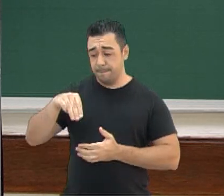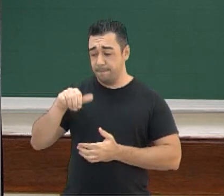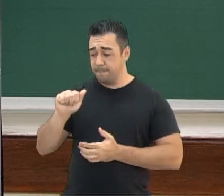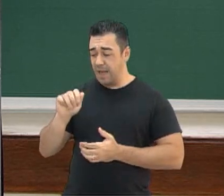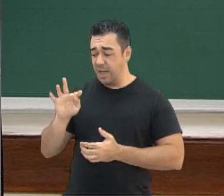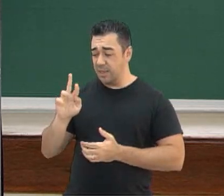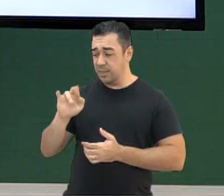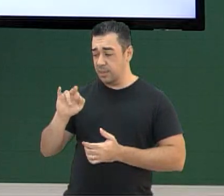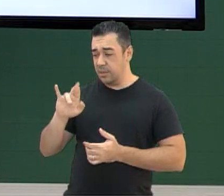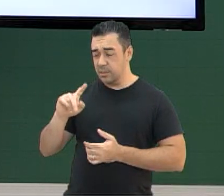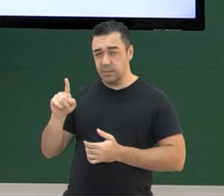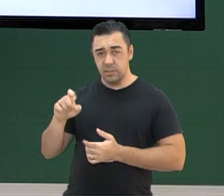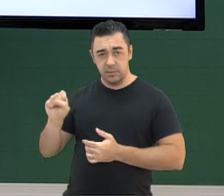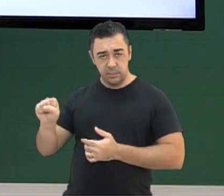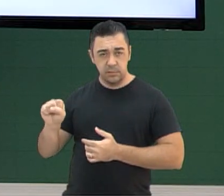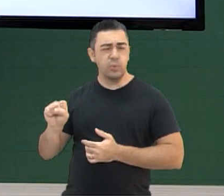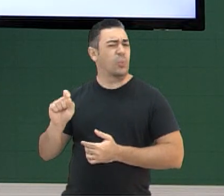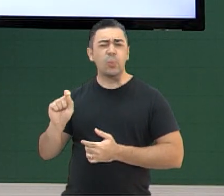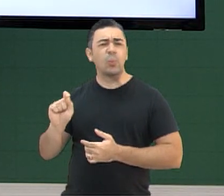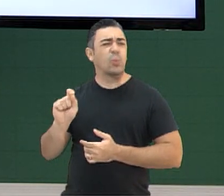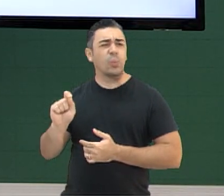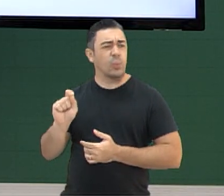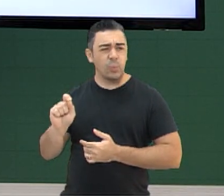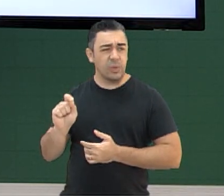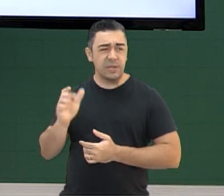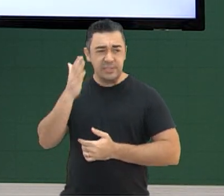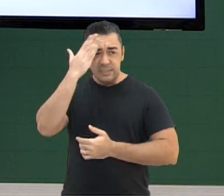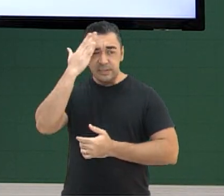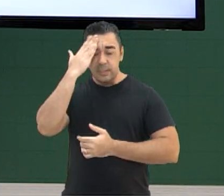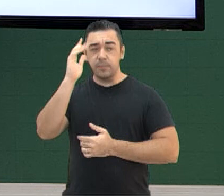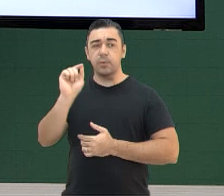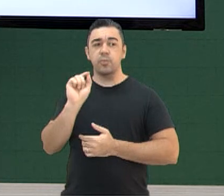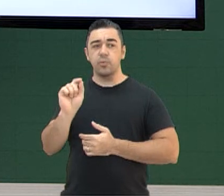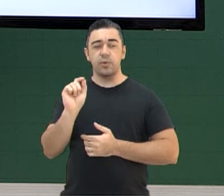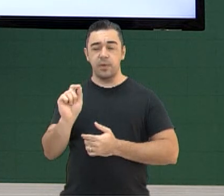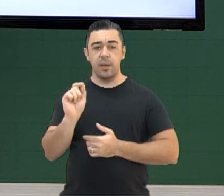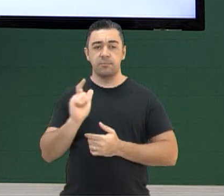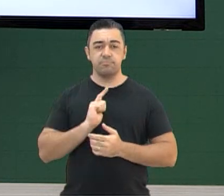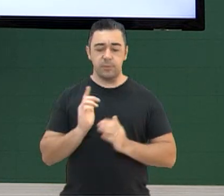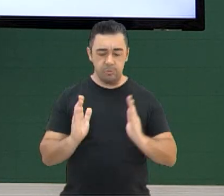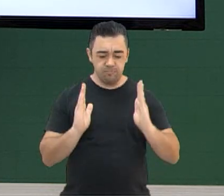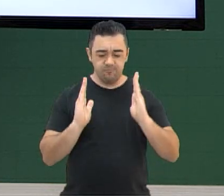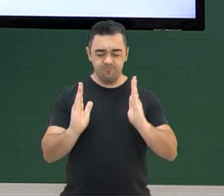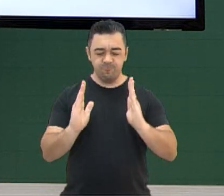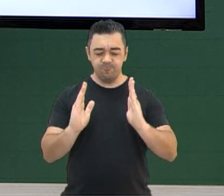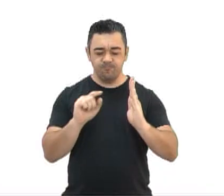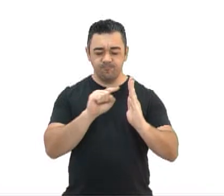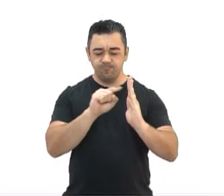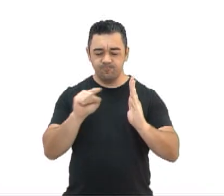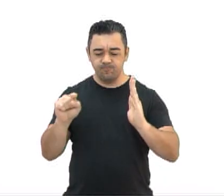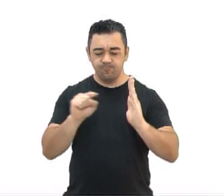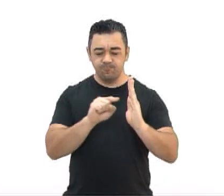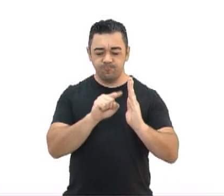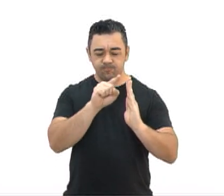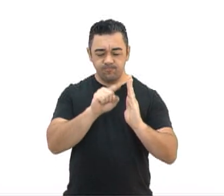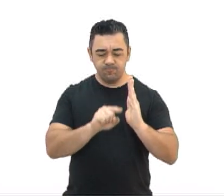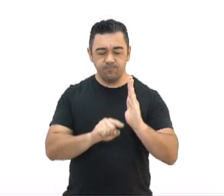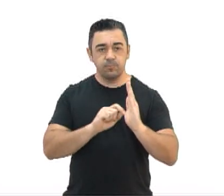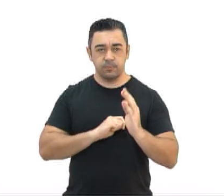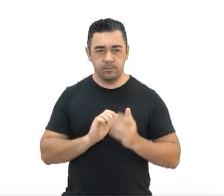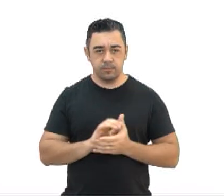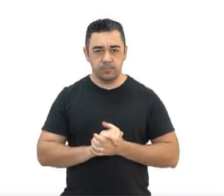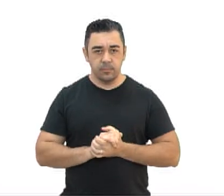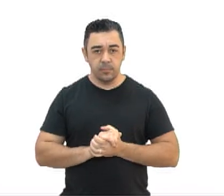Matrizes, certo? O que nós sabemos sobre as matrizes, tá? Então, a matriz ela é